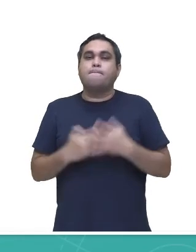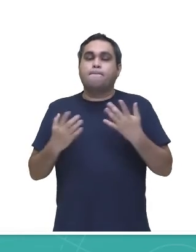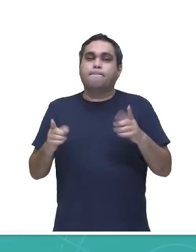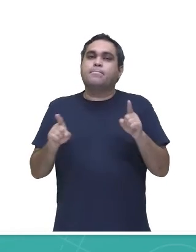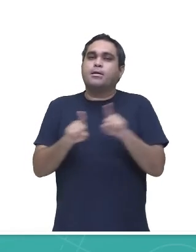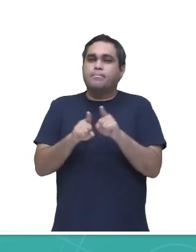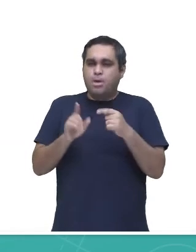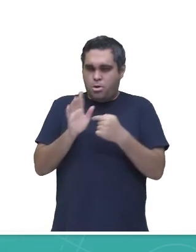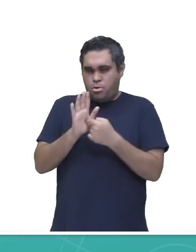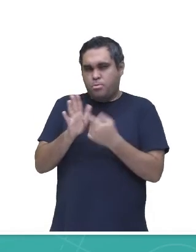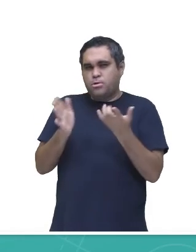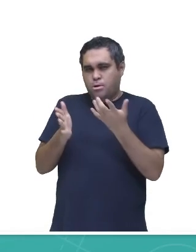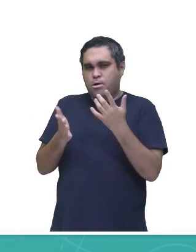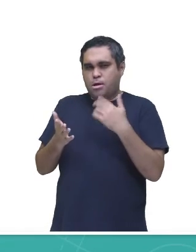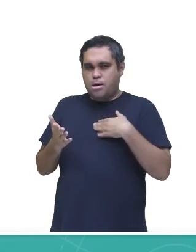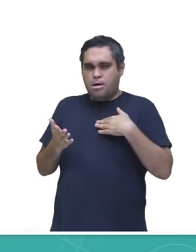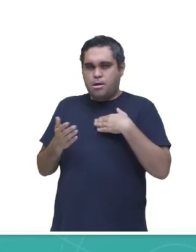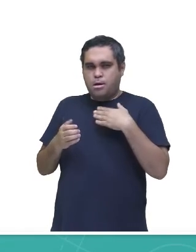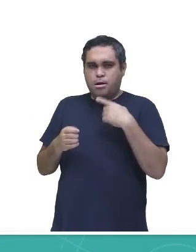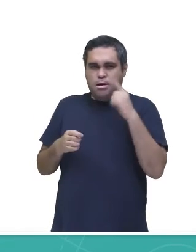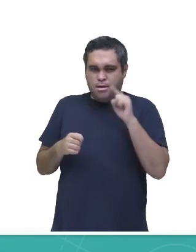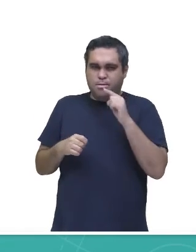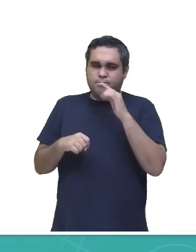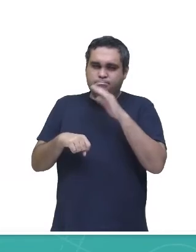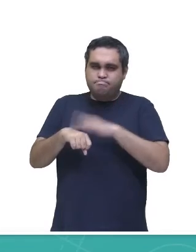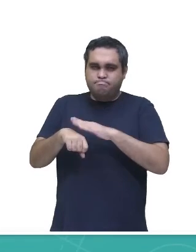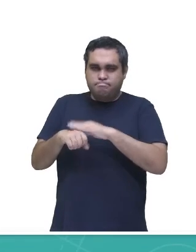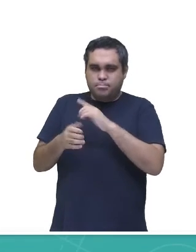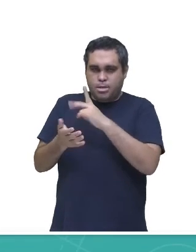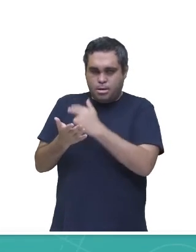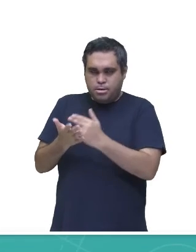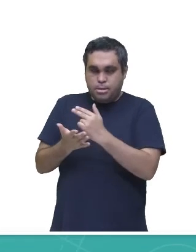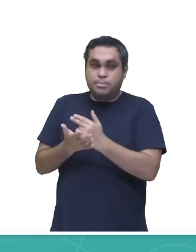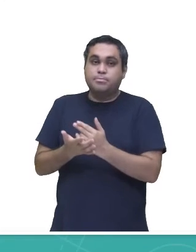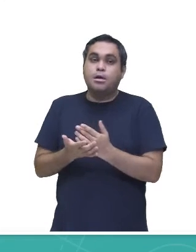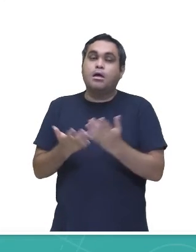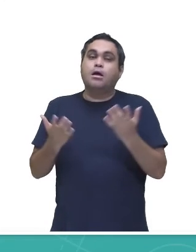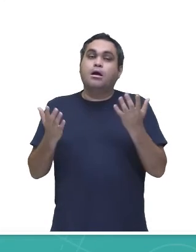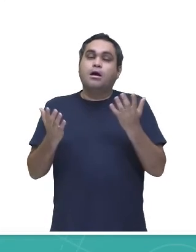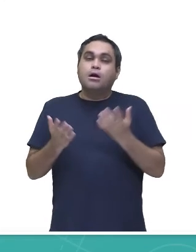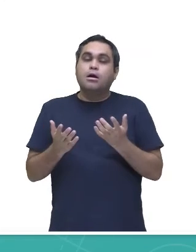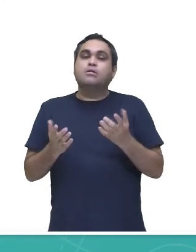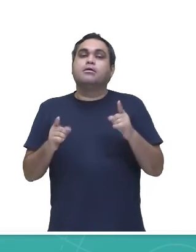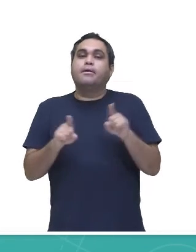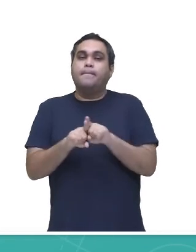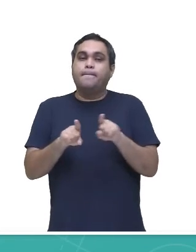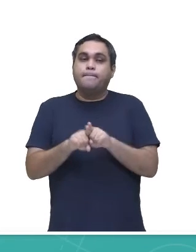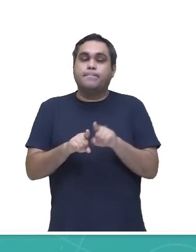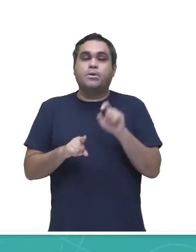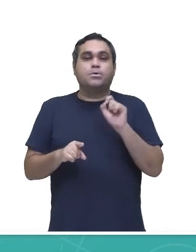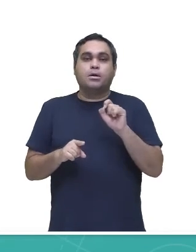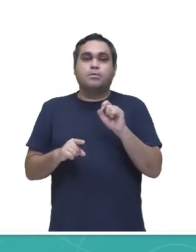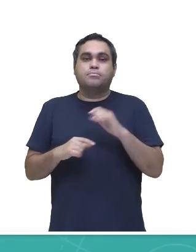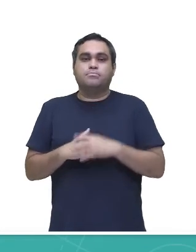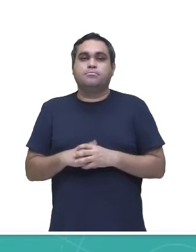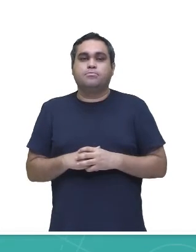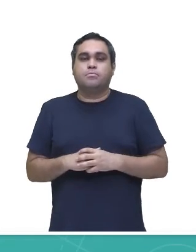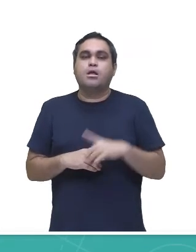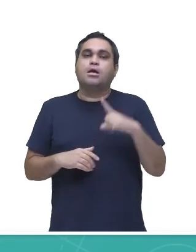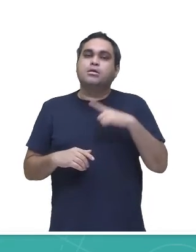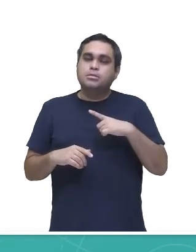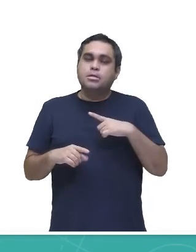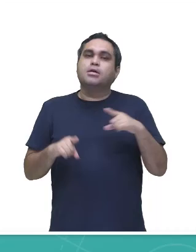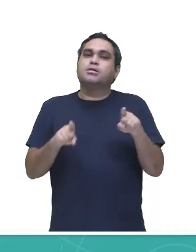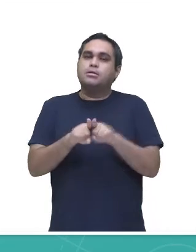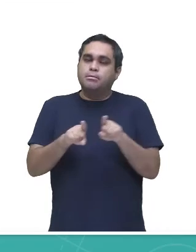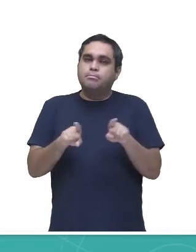para vocês aqui. E é interessante que vocês participem e apresentem nos seus desenhos também, além da epiderme e da derme, alguns anexos da